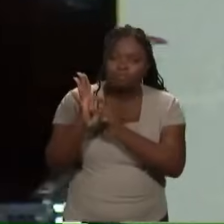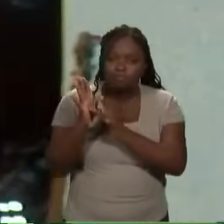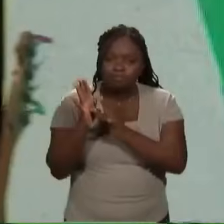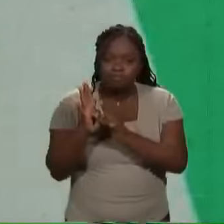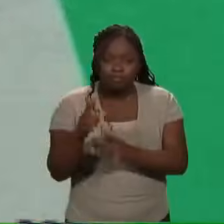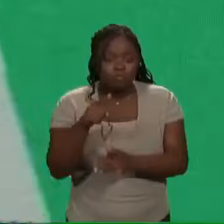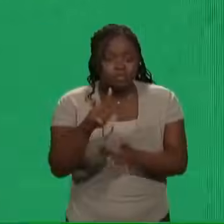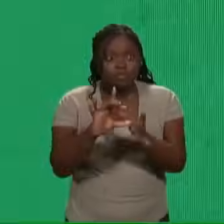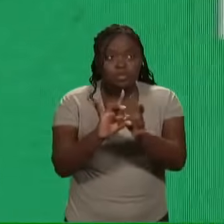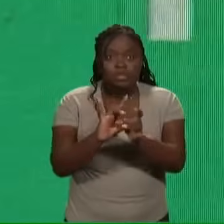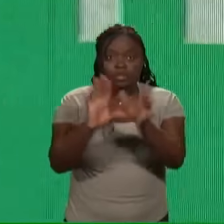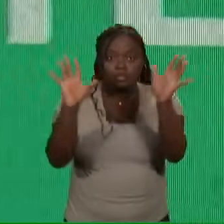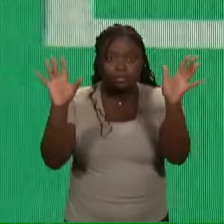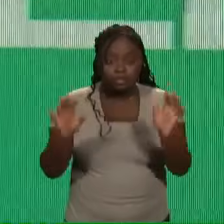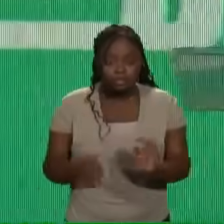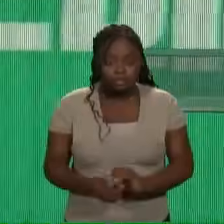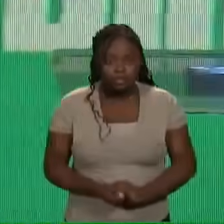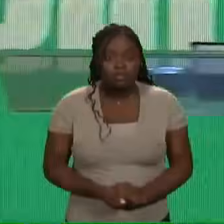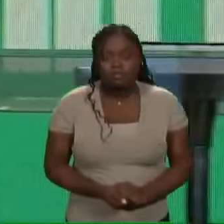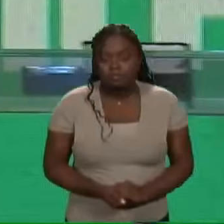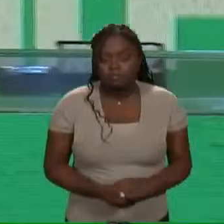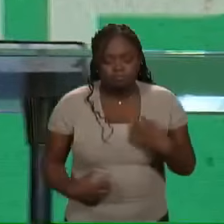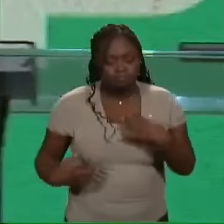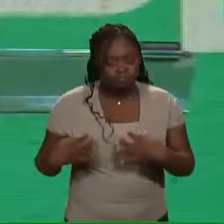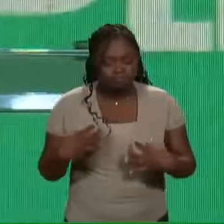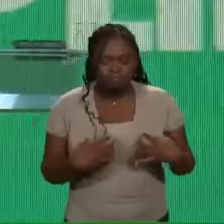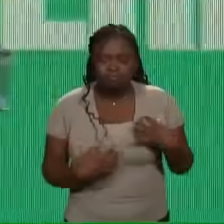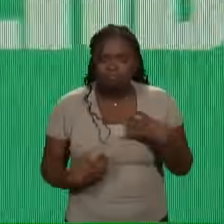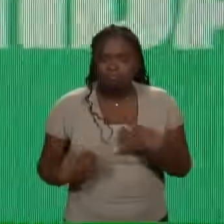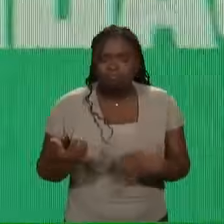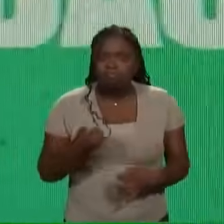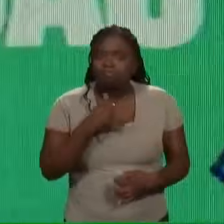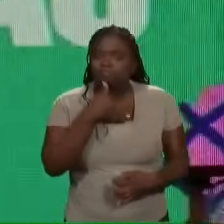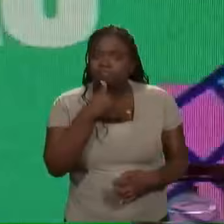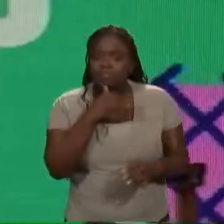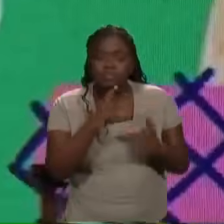você está livre. E a amargura vai embora. E a tristeza vai embora.